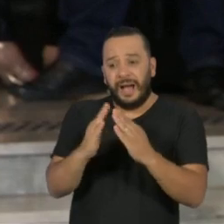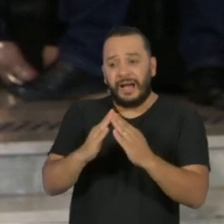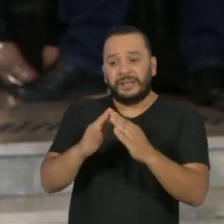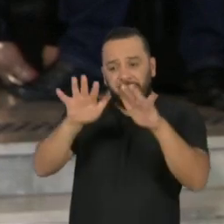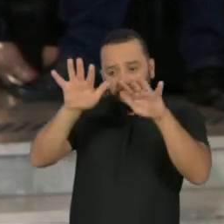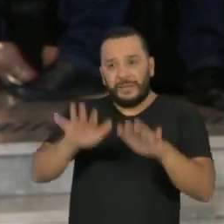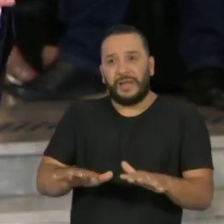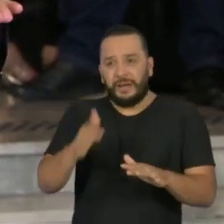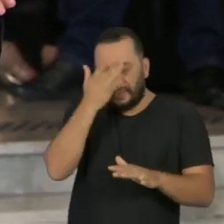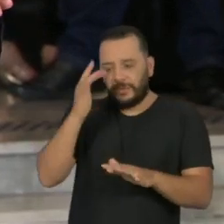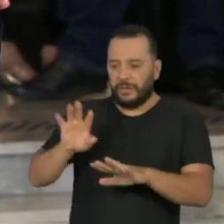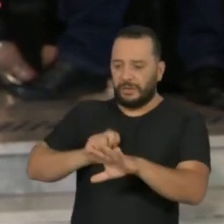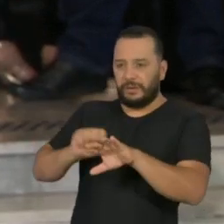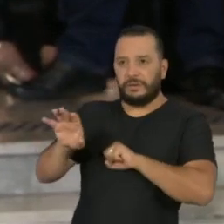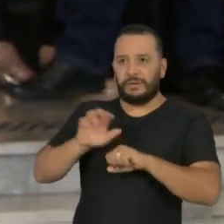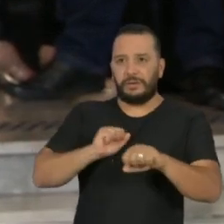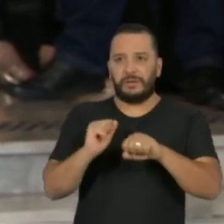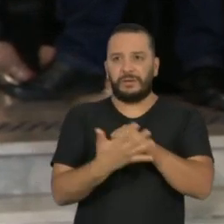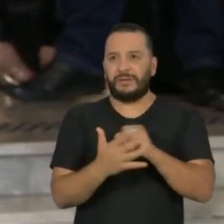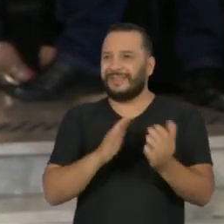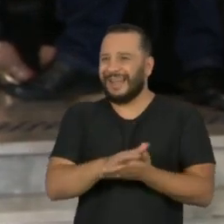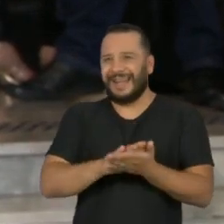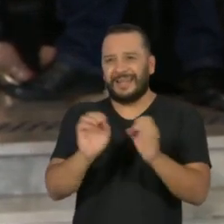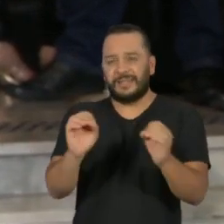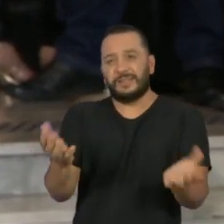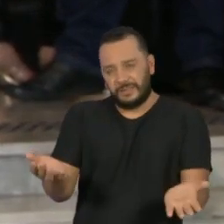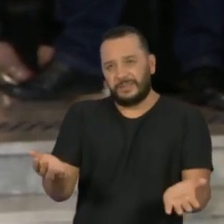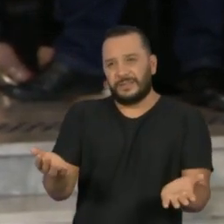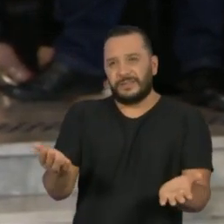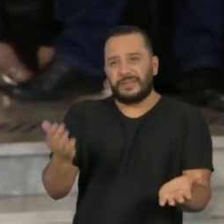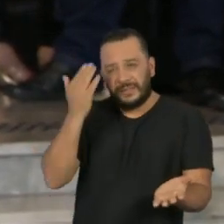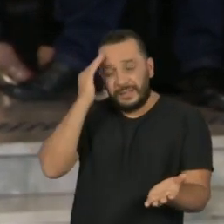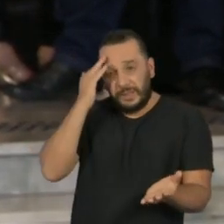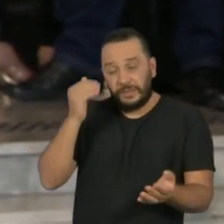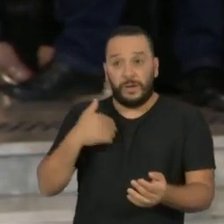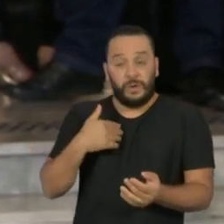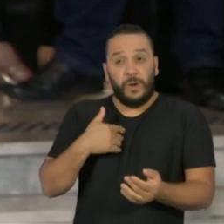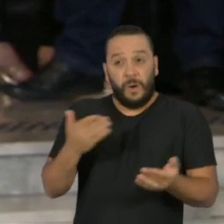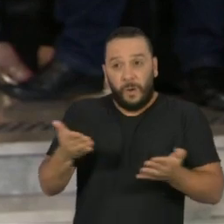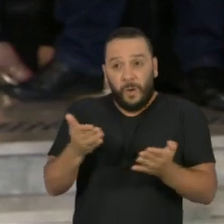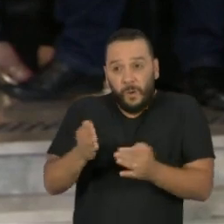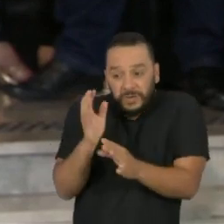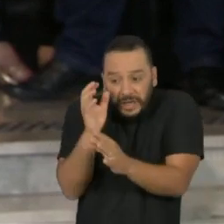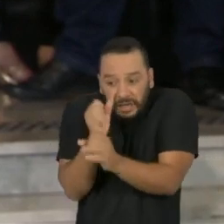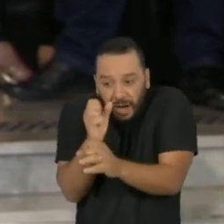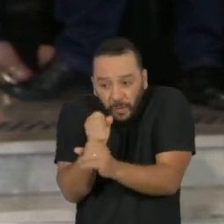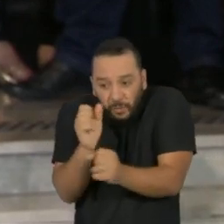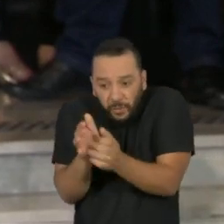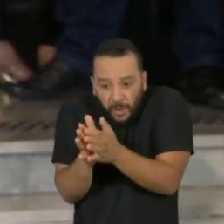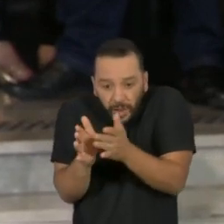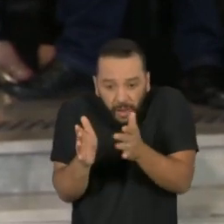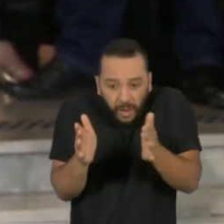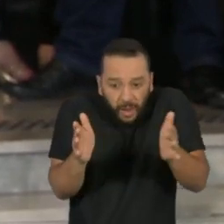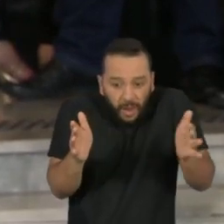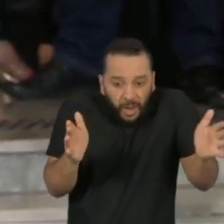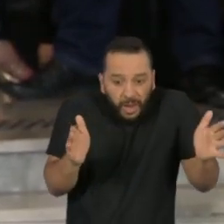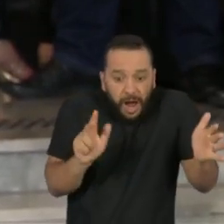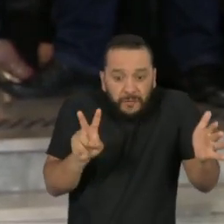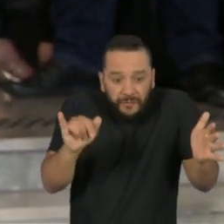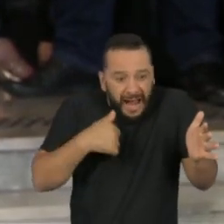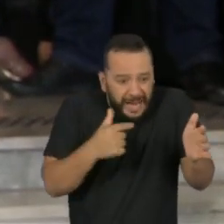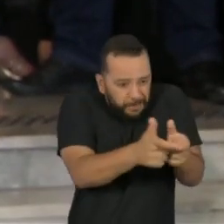segundo lugar, achatar a curva. Eu entendo que, com as medidas tomadas pelo prefeito, pelo governador, isto vai